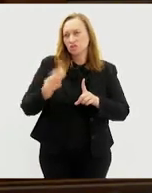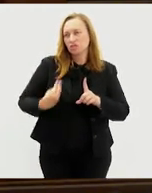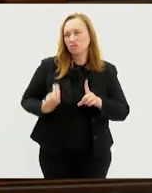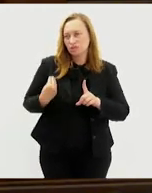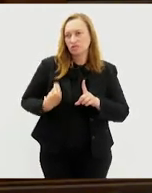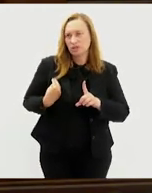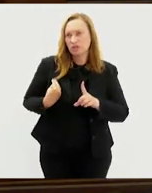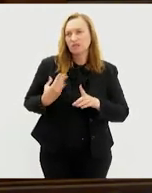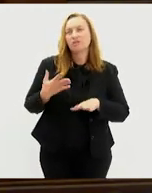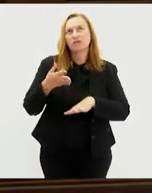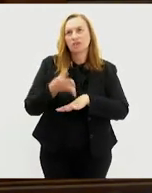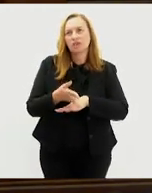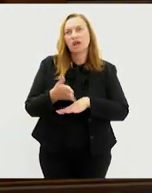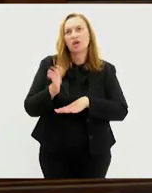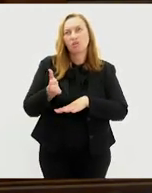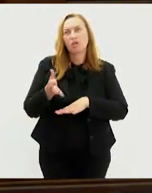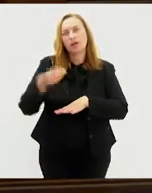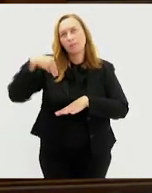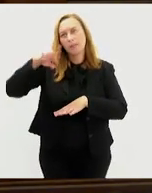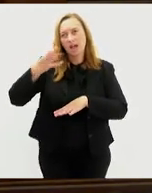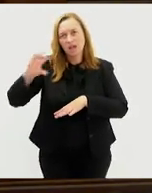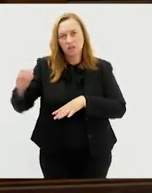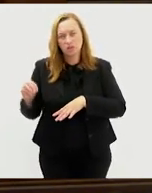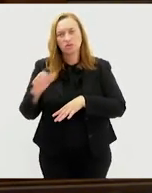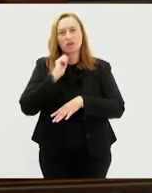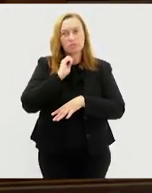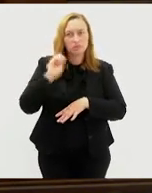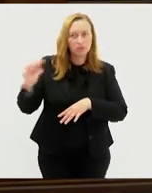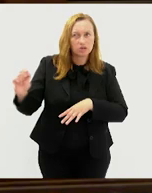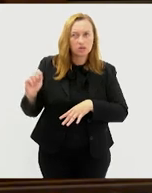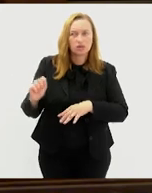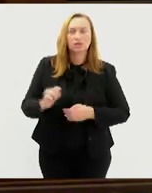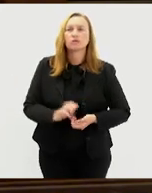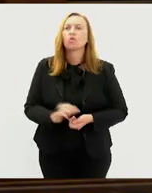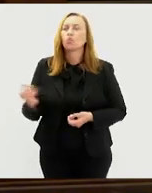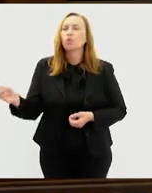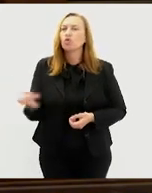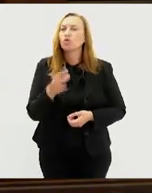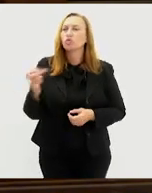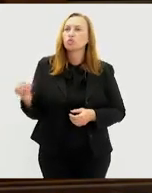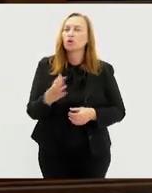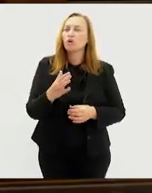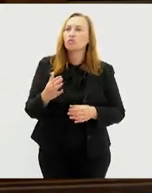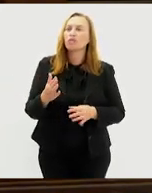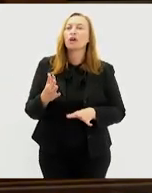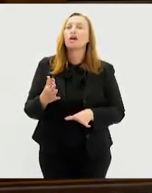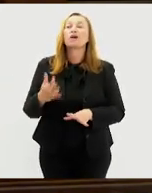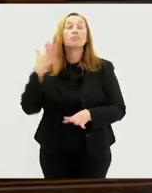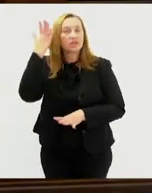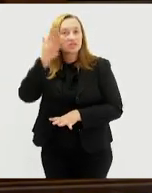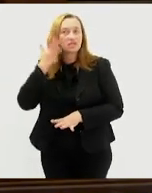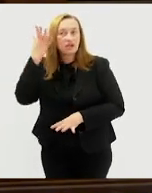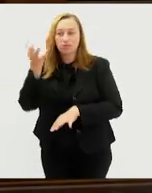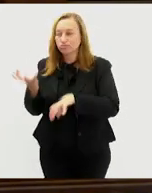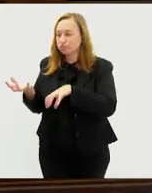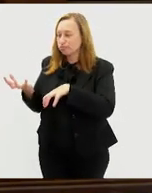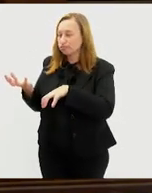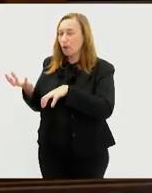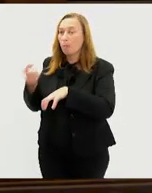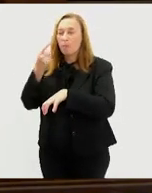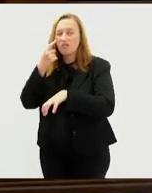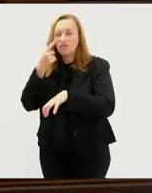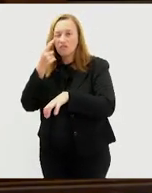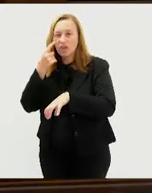entrar agora Março e Abril tenhamos uma nova mensagem no Congresso Nacional que reveja